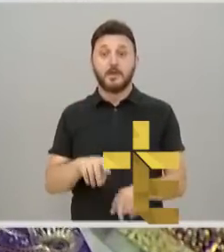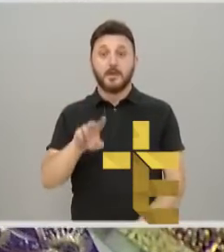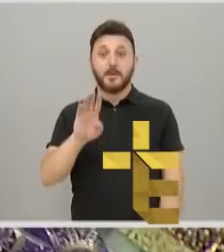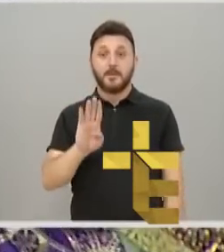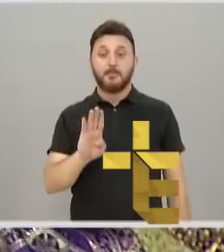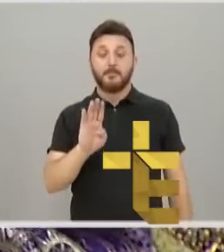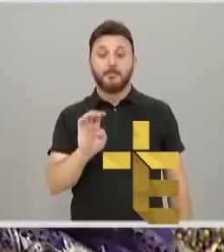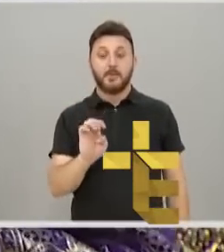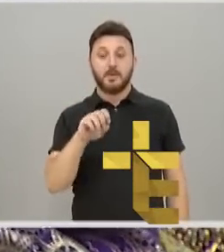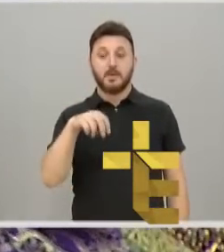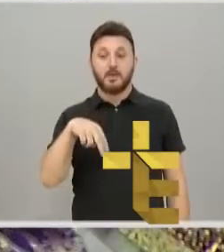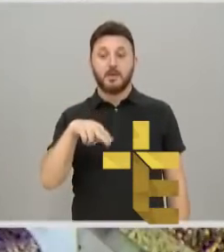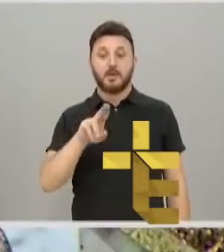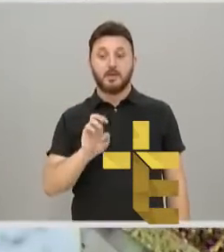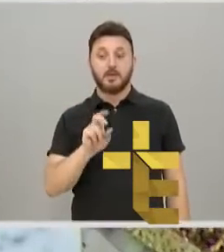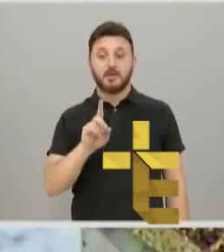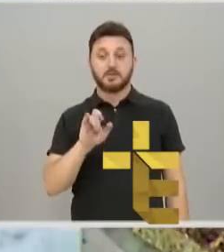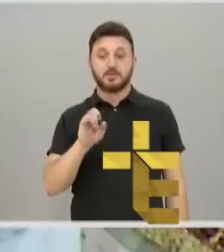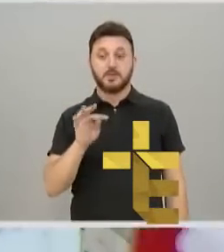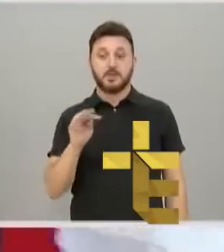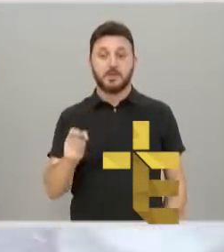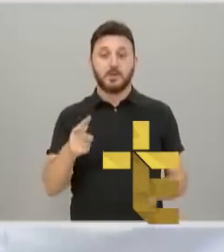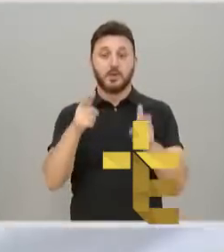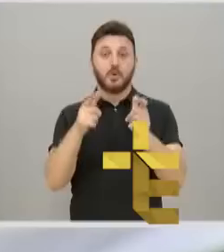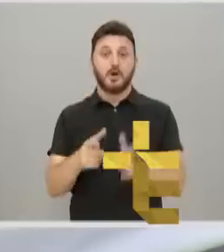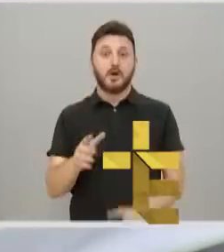Formosa, do estado de Goiás.